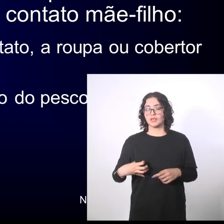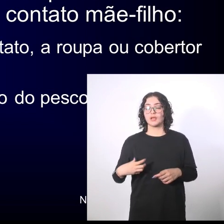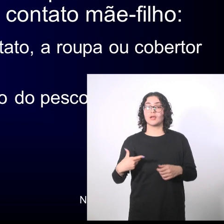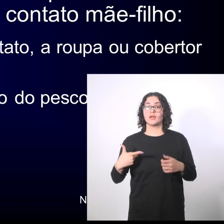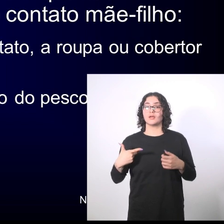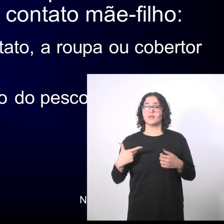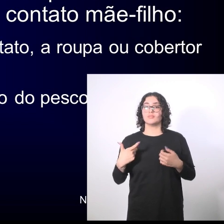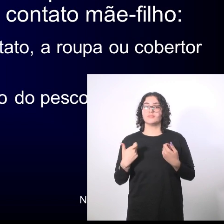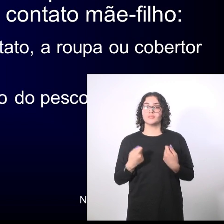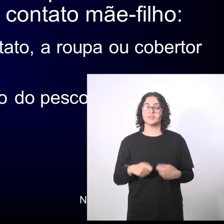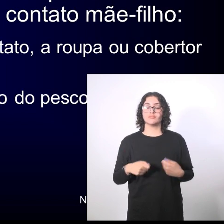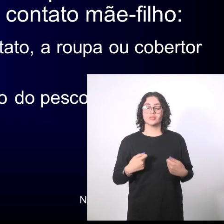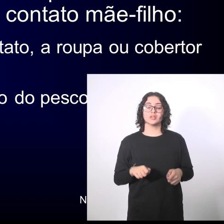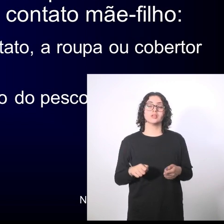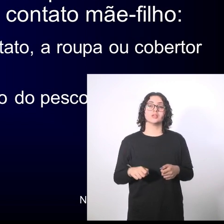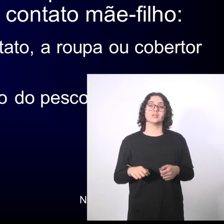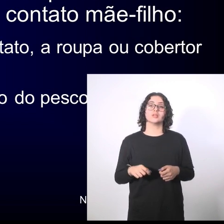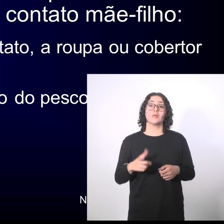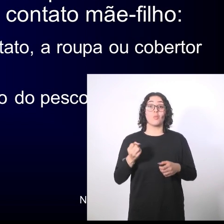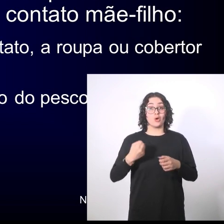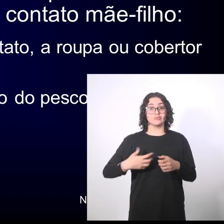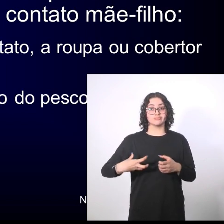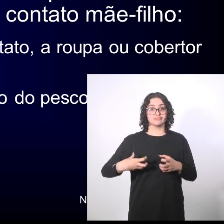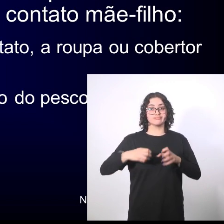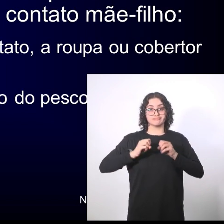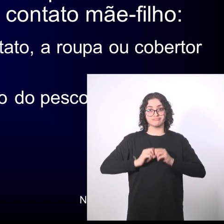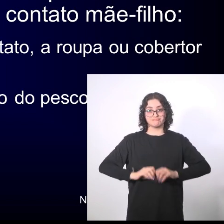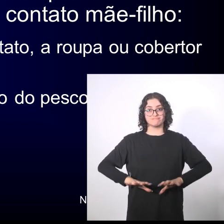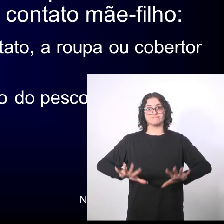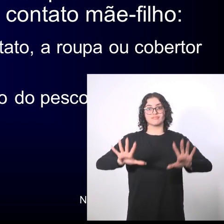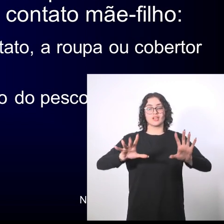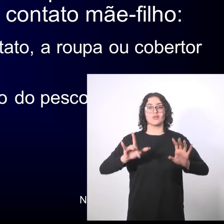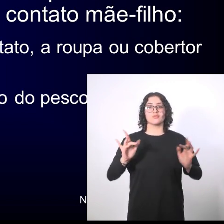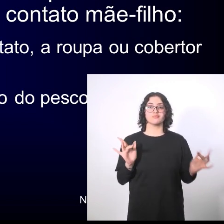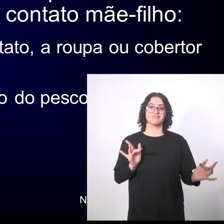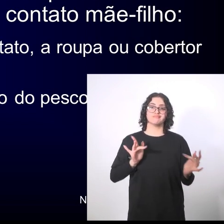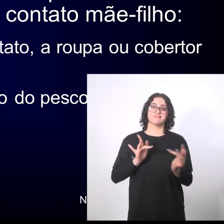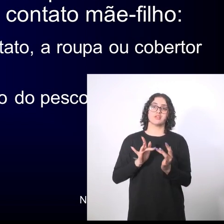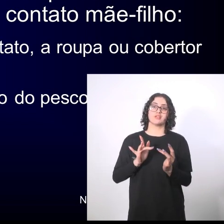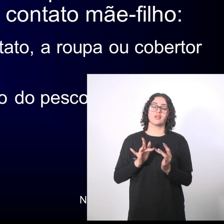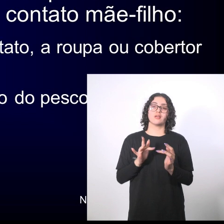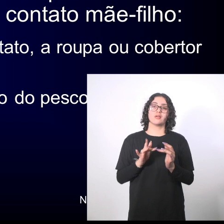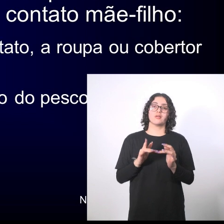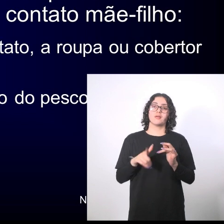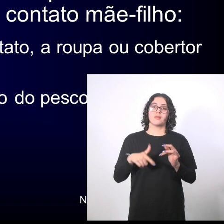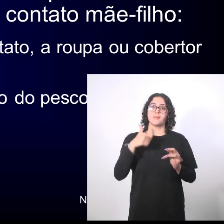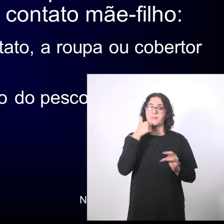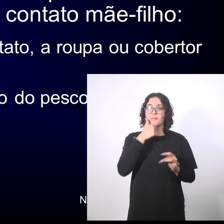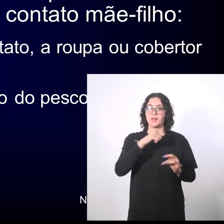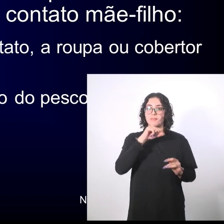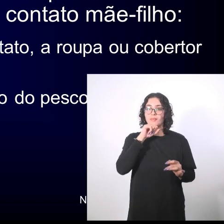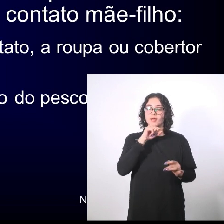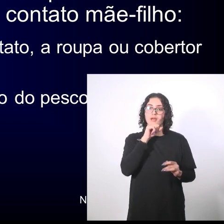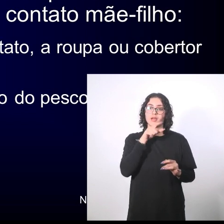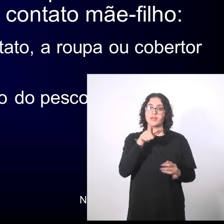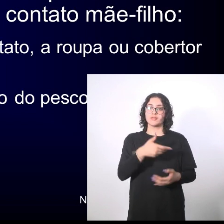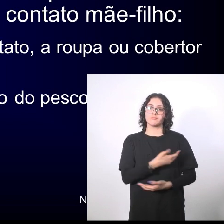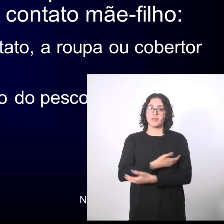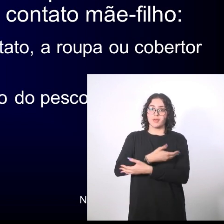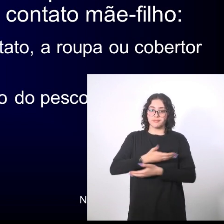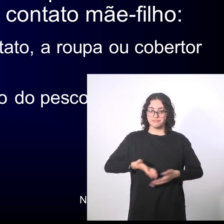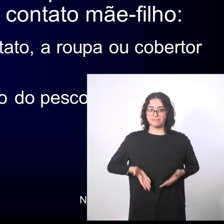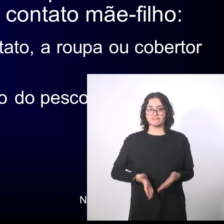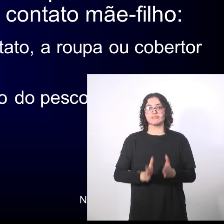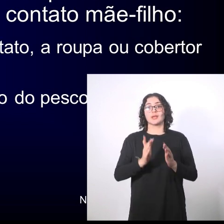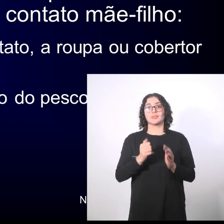muito cuidado, né? Então, claro que pode haver transmissão pelo contato próximo da mãe com o recém-nascido em relação à